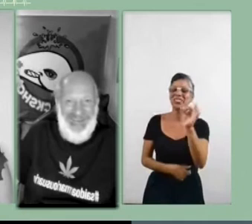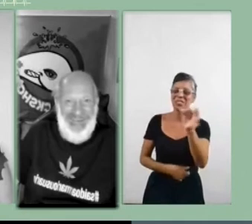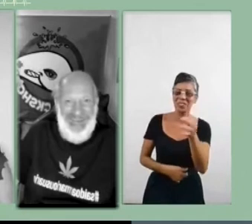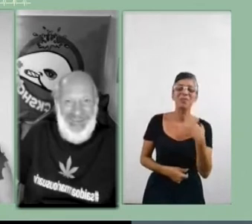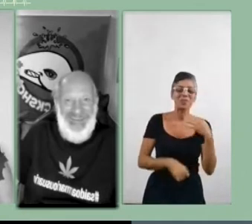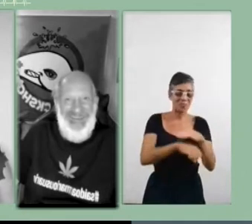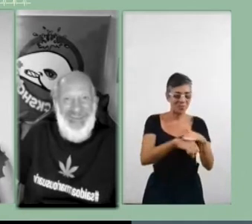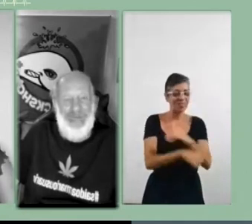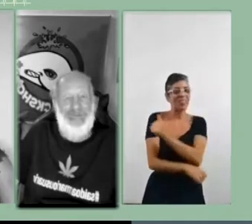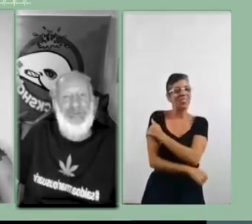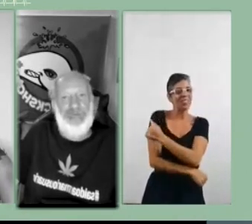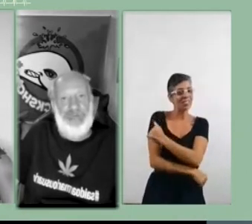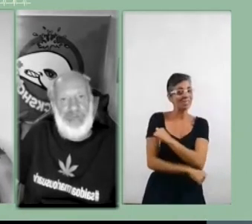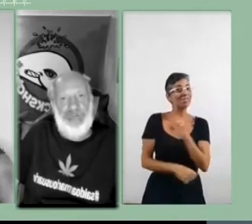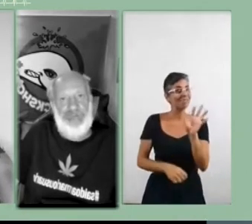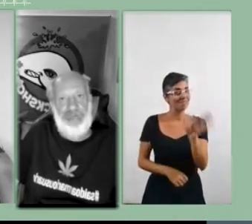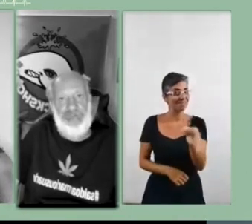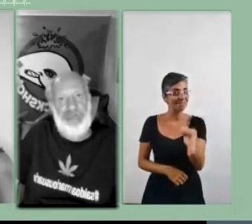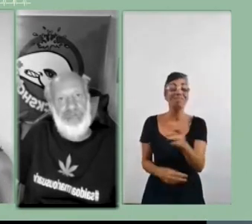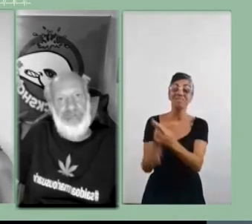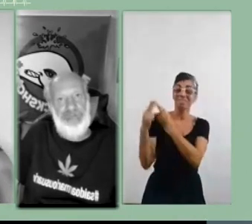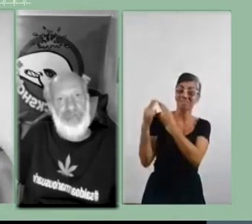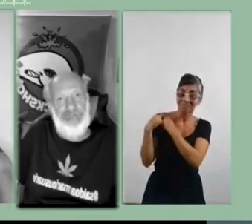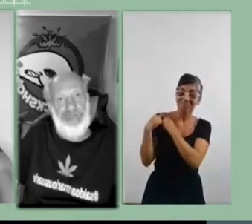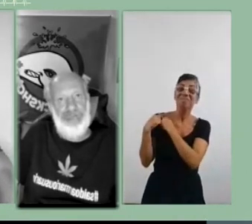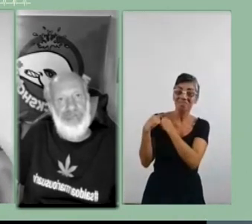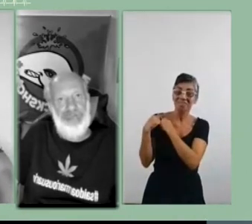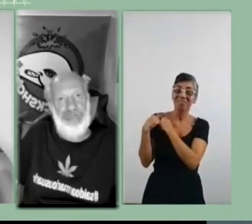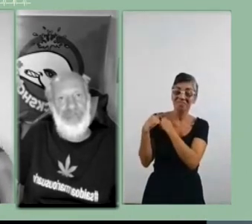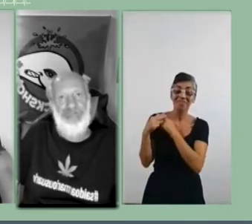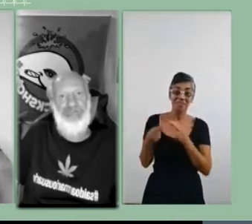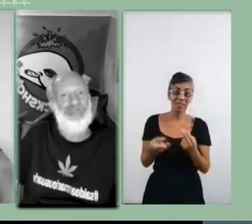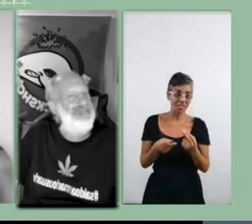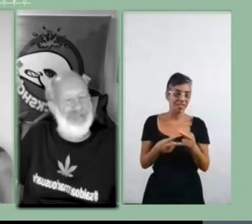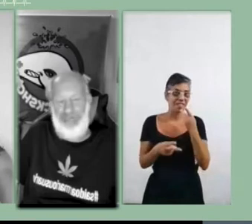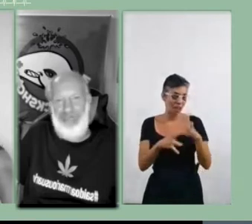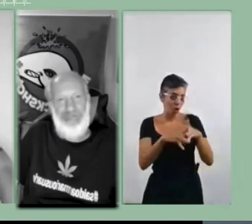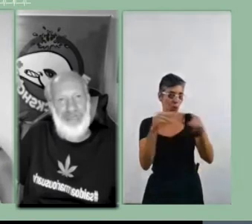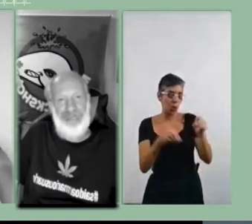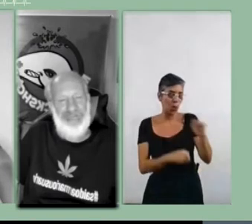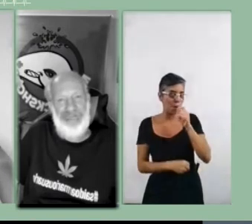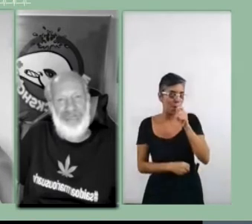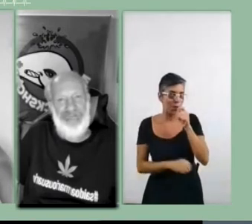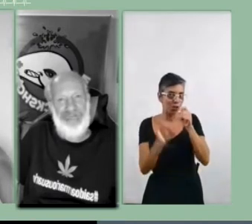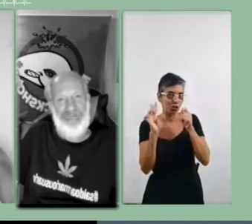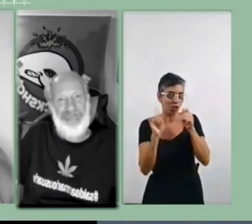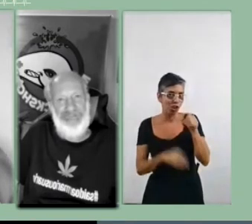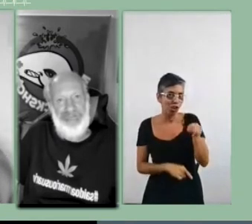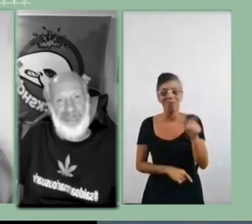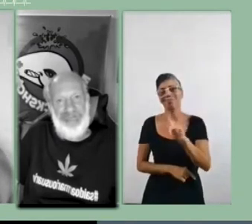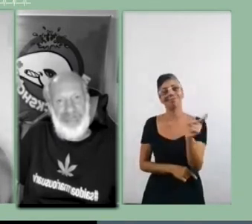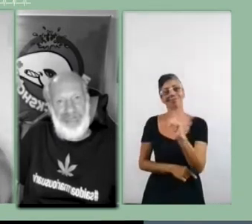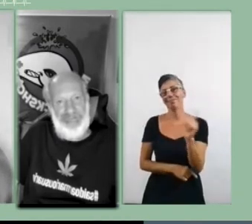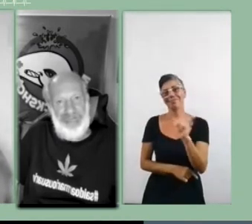É muita responsabilidade a gente colocar tudo na cura na maconha. não dá para a gente fazer isso com a planta. A gente